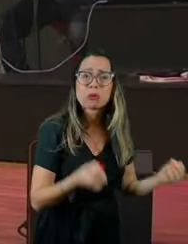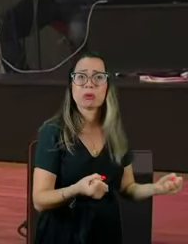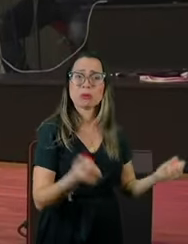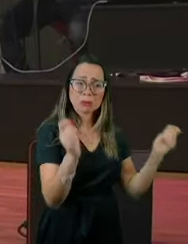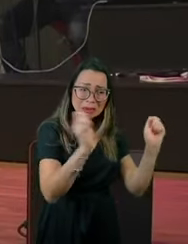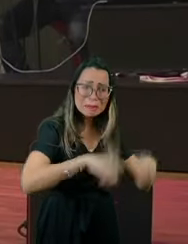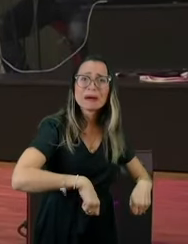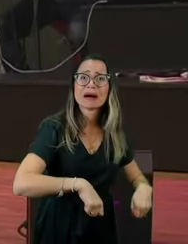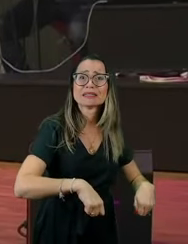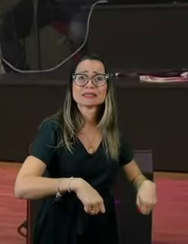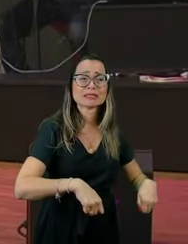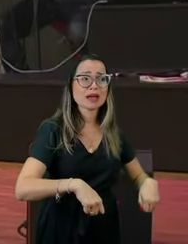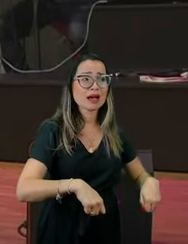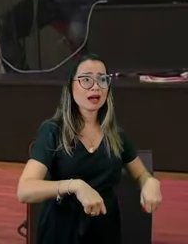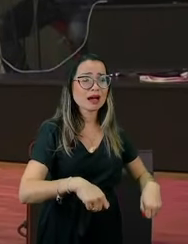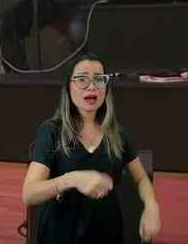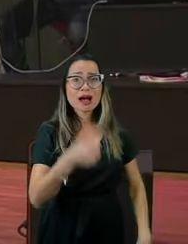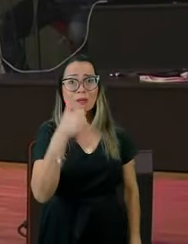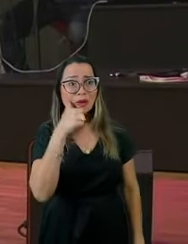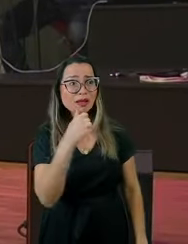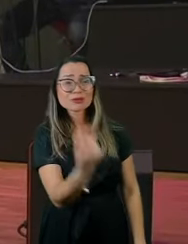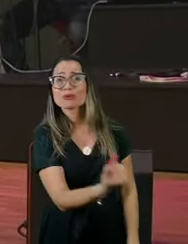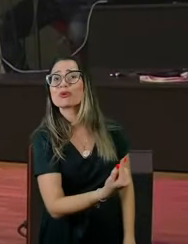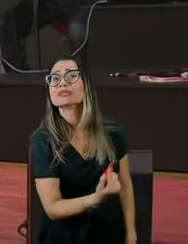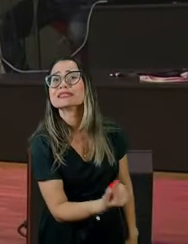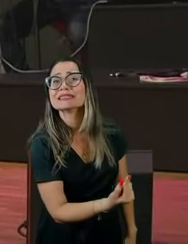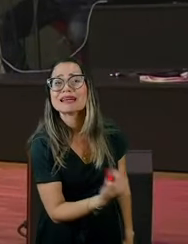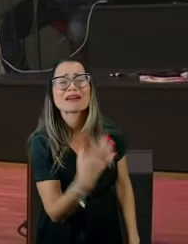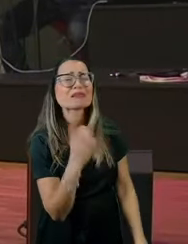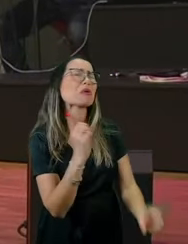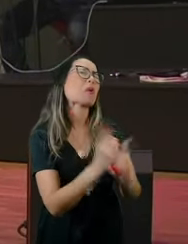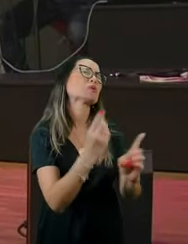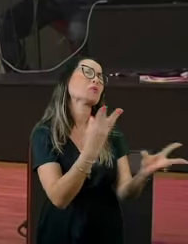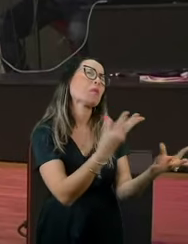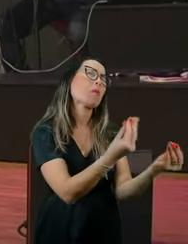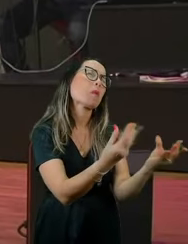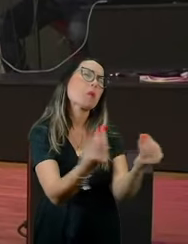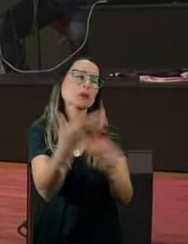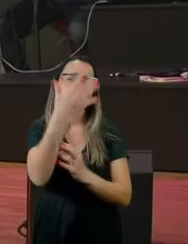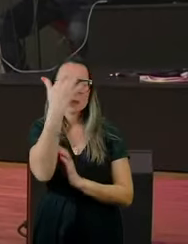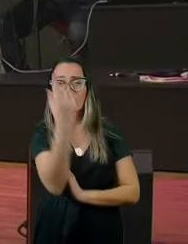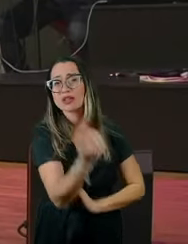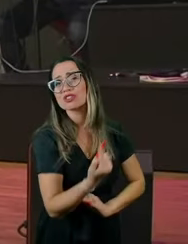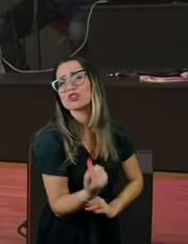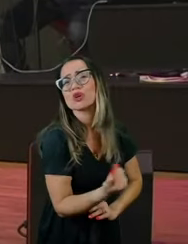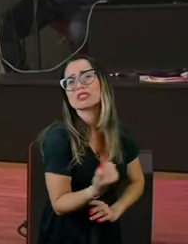chora. E eu encontro muitas por aí. Nós vemos uma série de pessoas desconectadas.